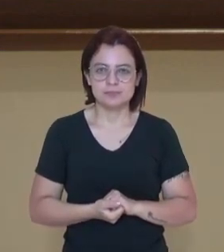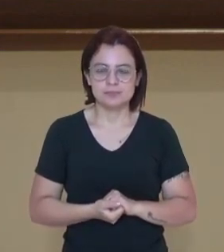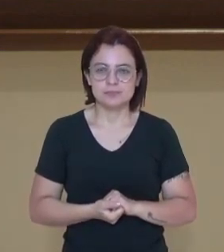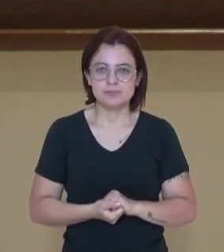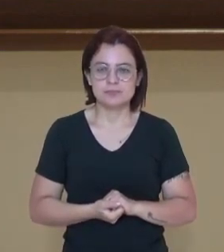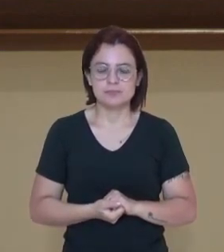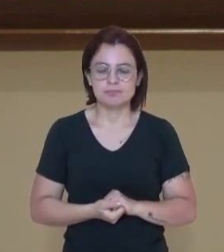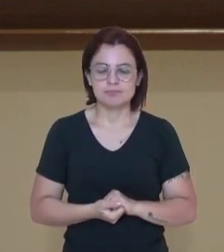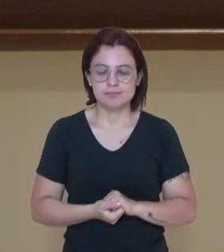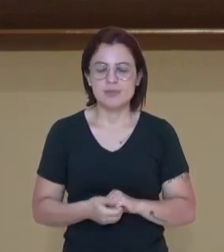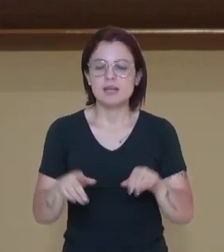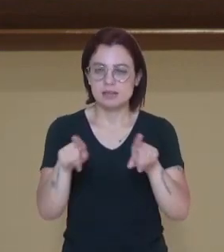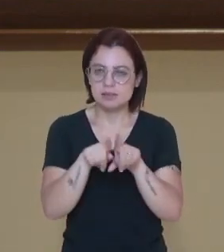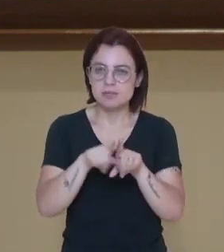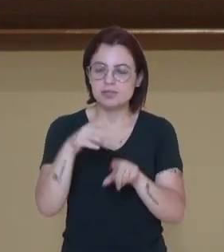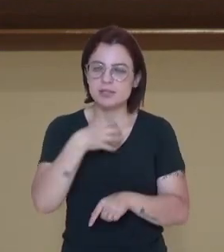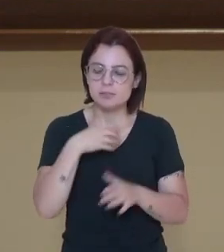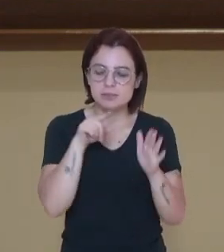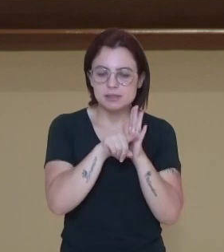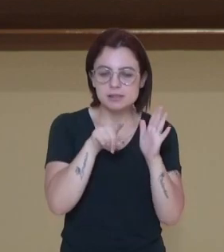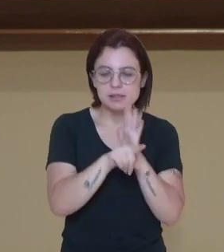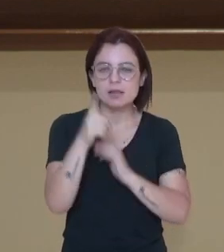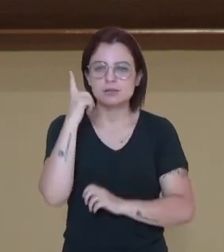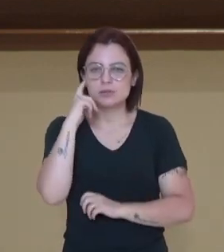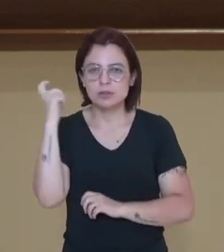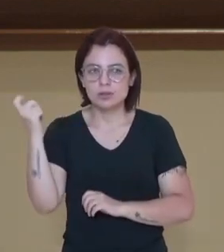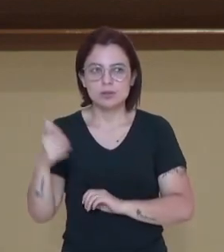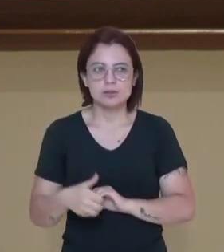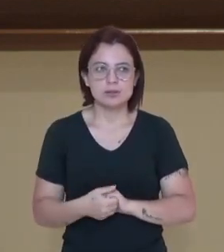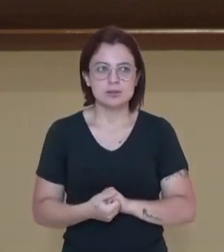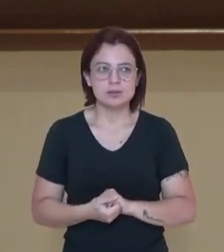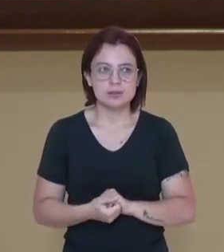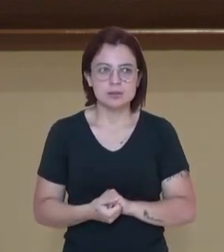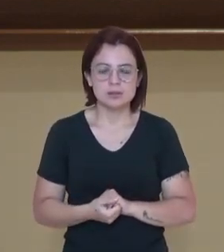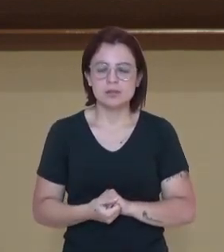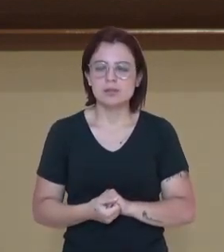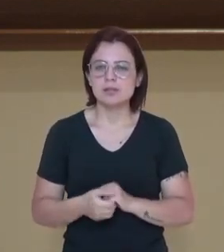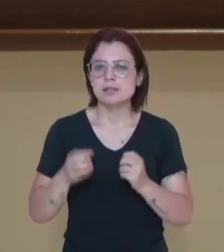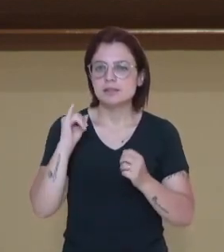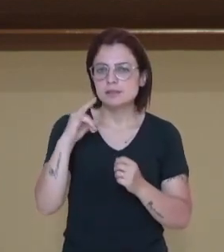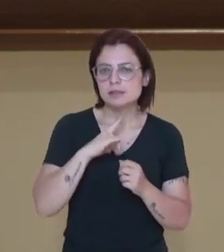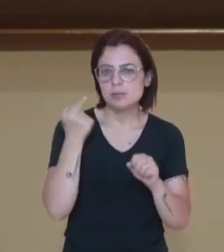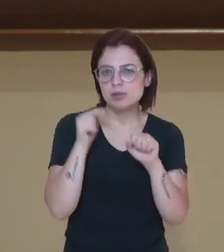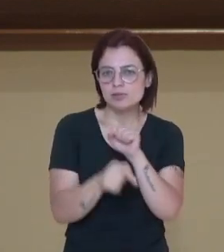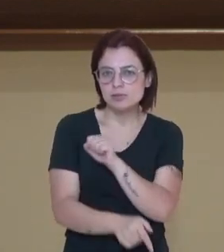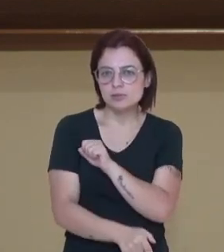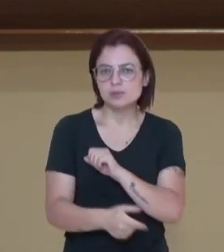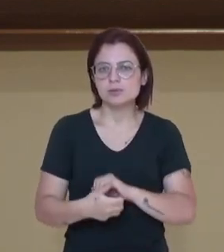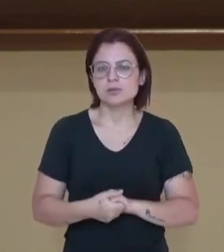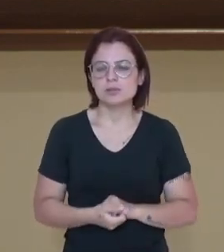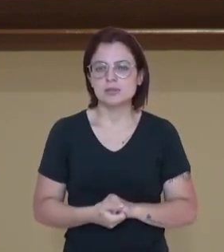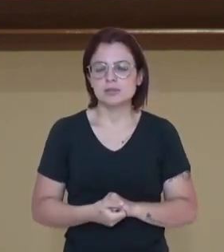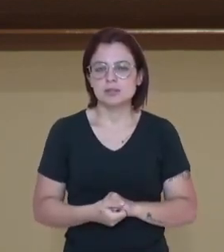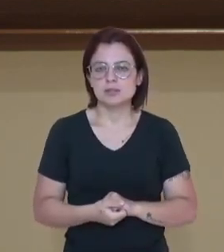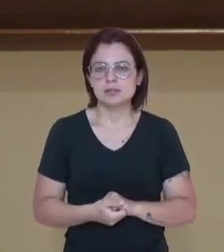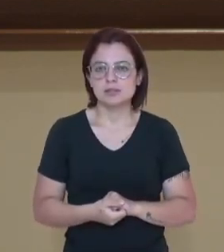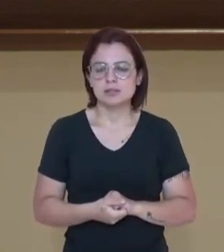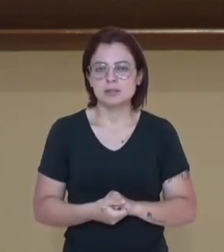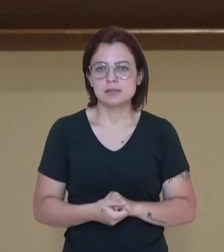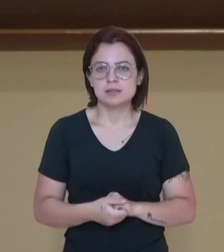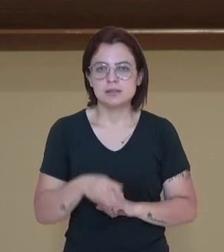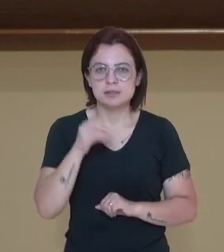ou seja, pesquisar o som, a intensidade, se ele